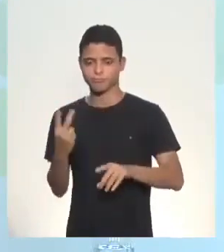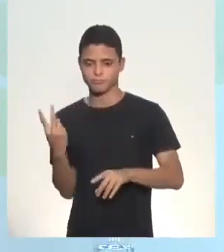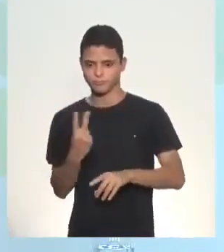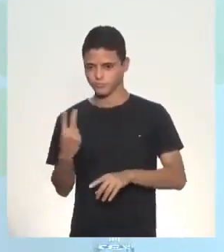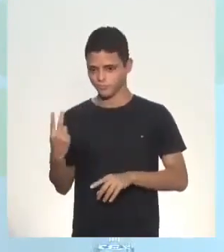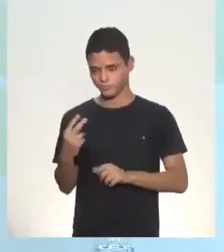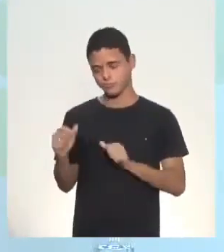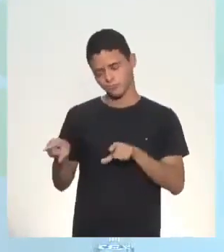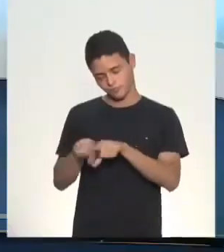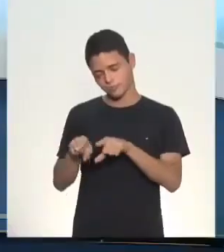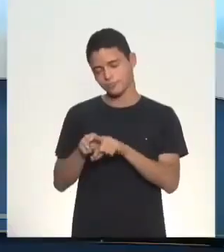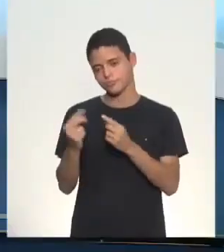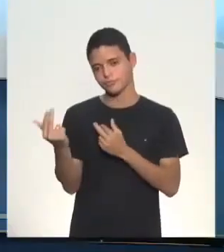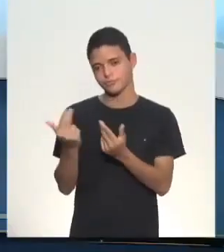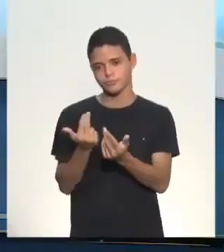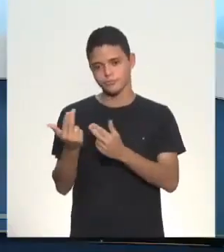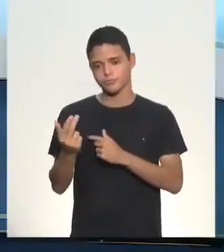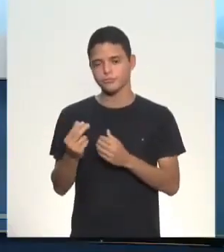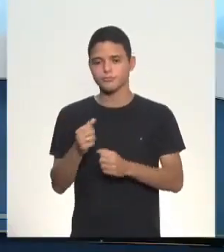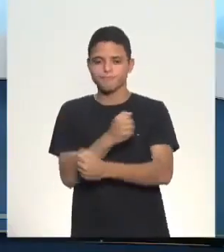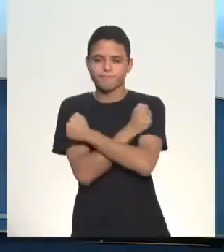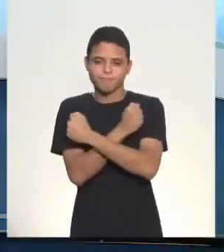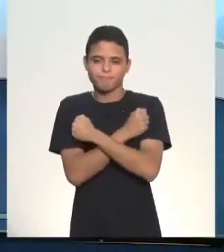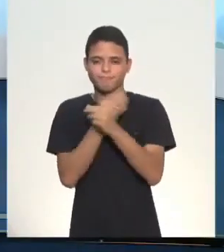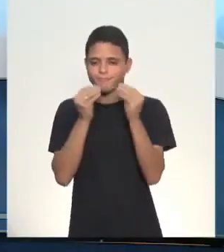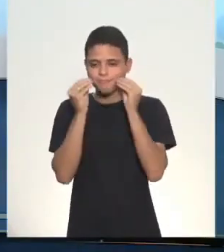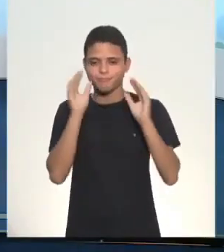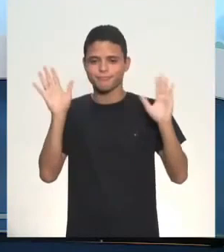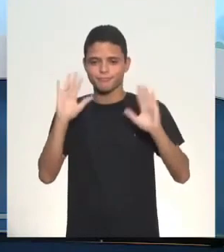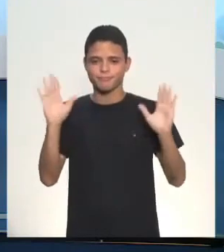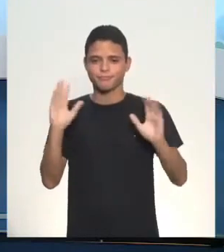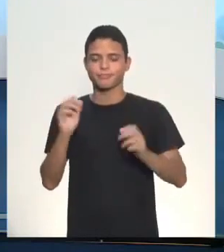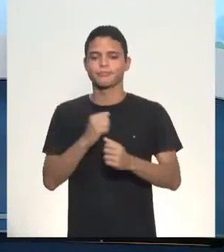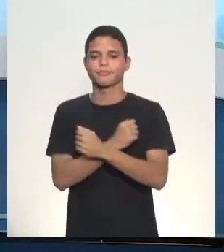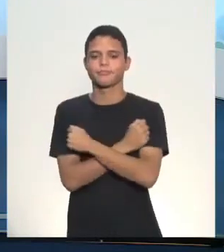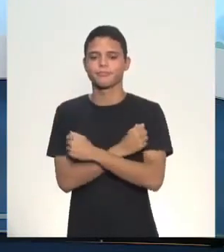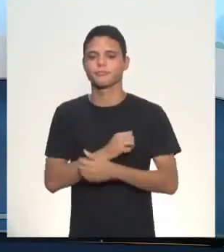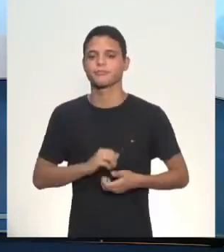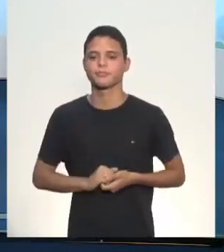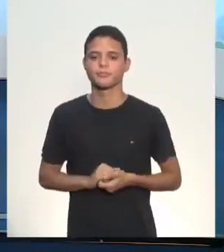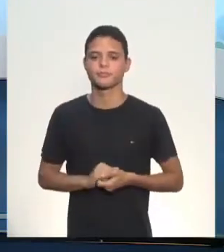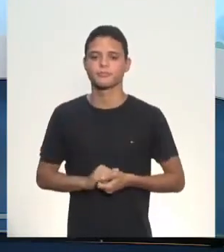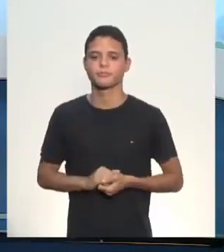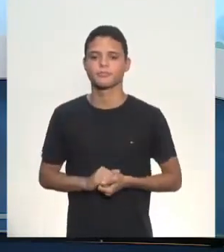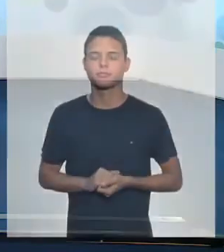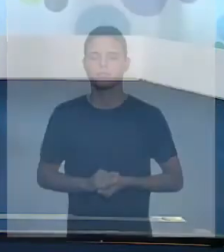desafio. Sim. A gente espera vocês lá, tá? Beijo grande e até a próxima aula, gente. Tchau, tchau.